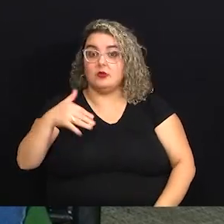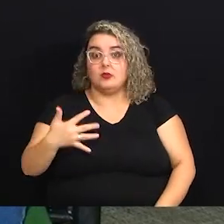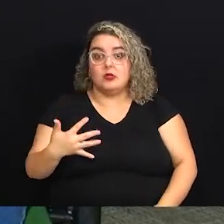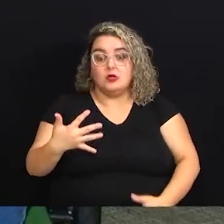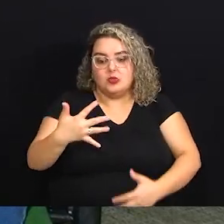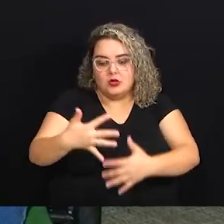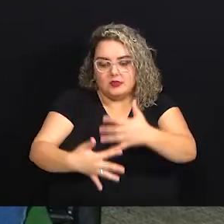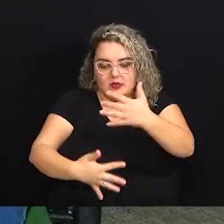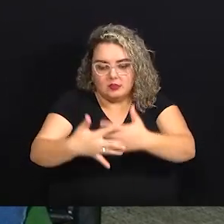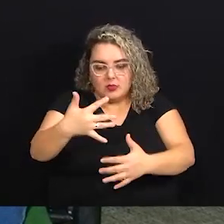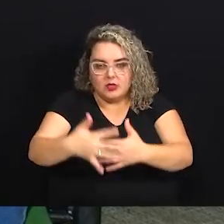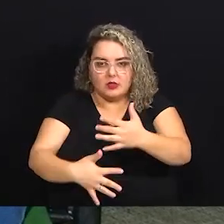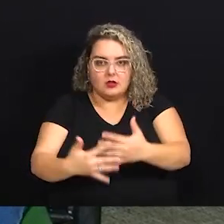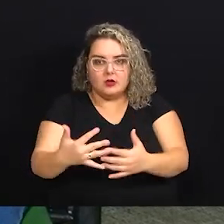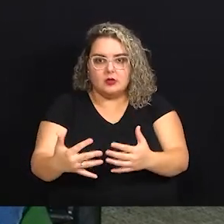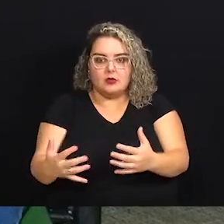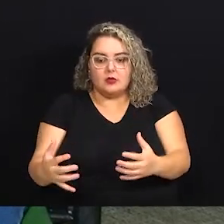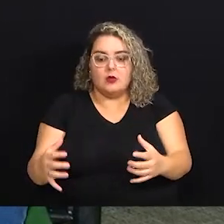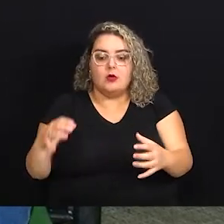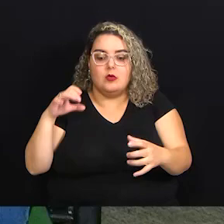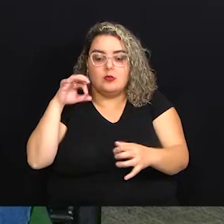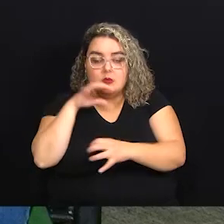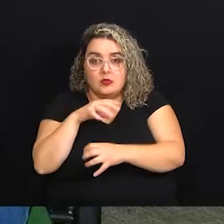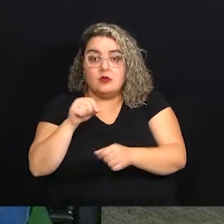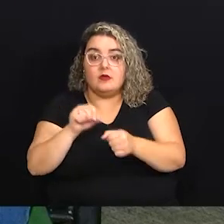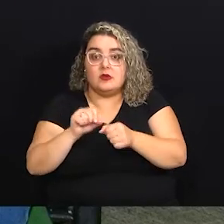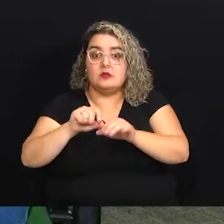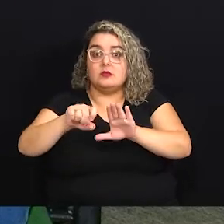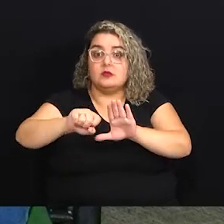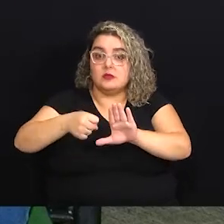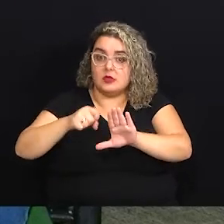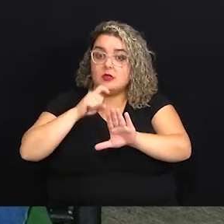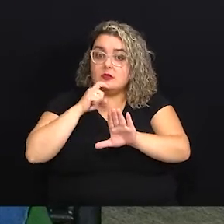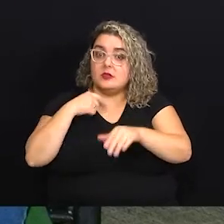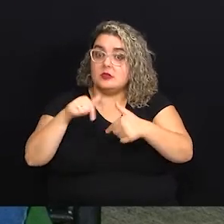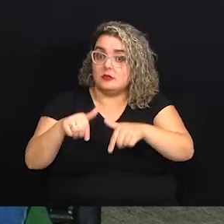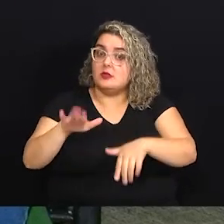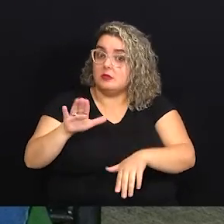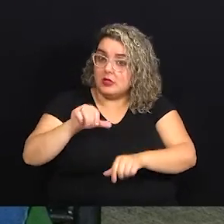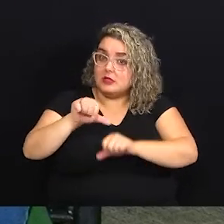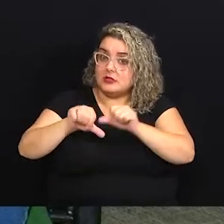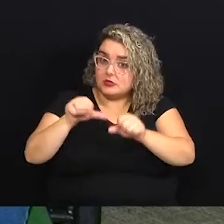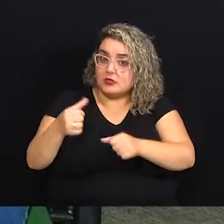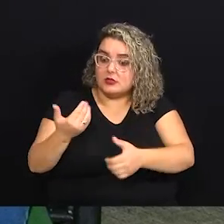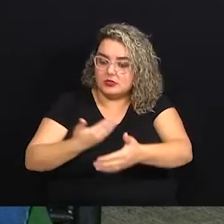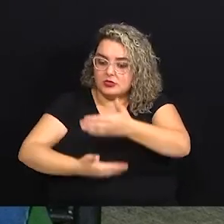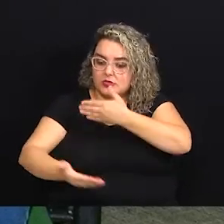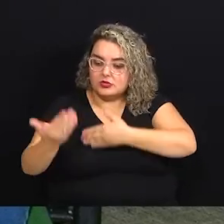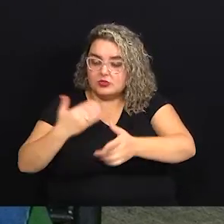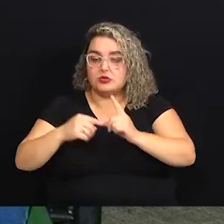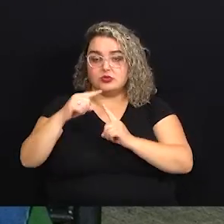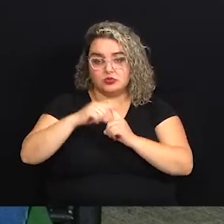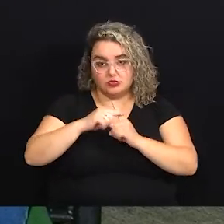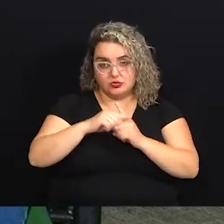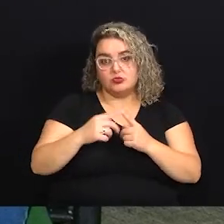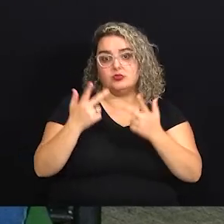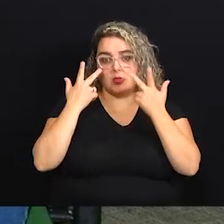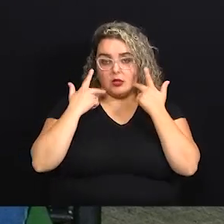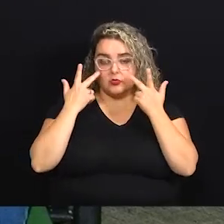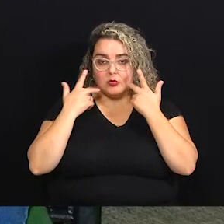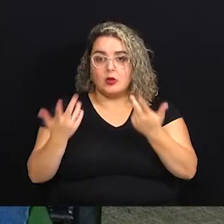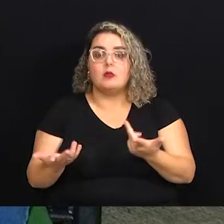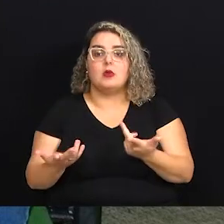Então, quando você está obstruindo aquele espaço ou levando mais calor, faz com que a geladeira trabalhe mais para realizar as trocas